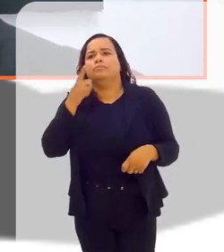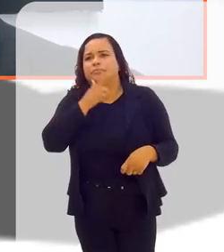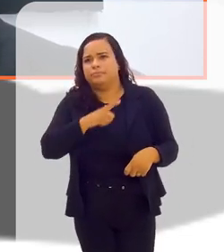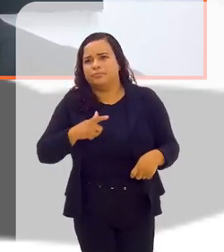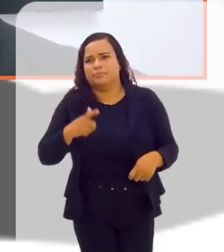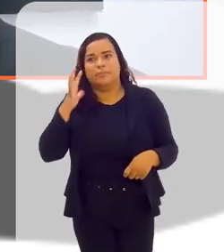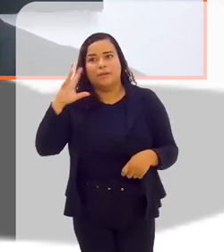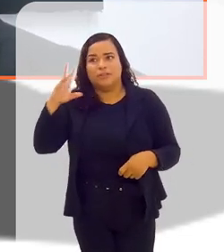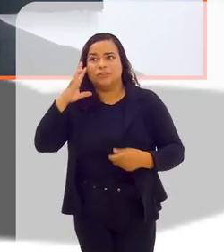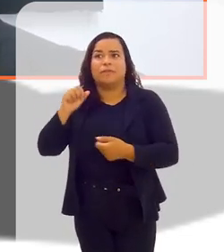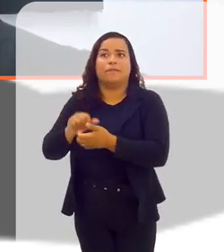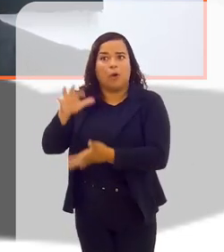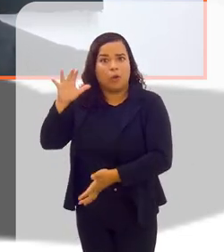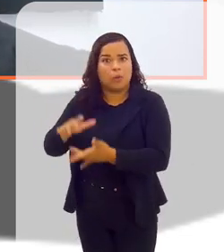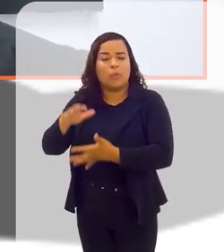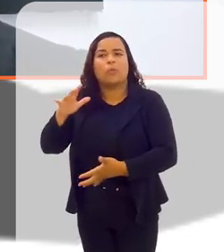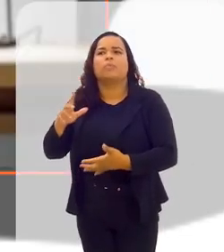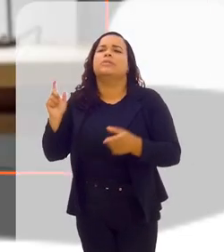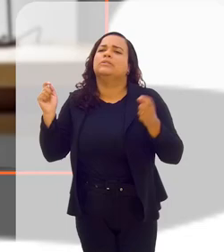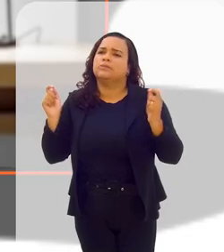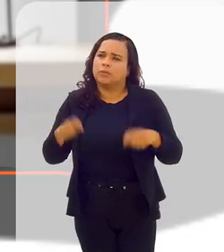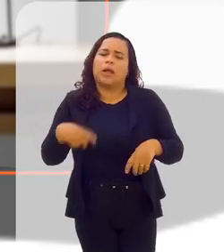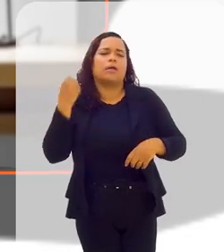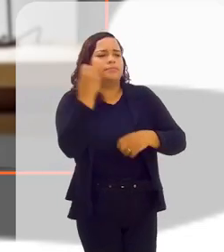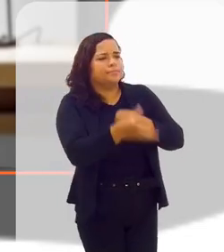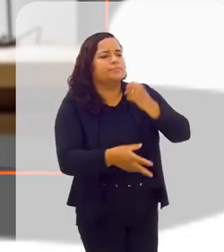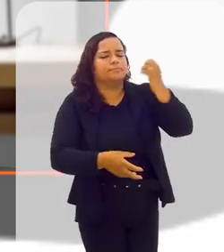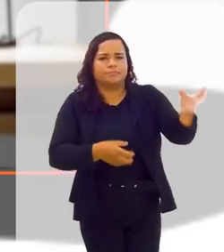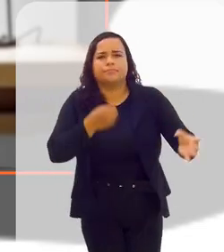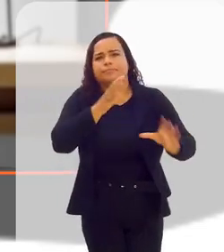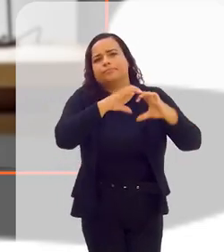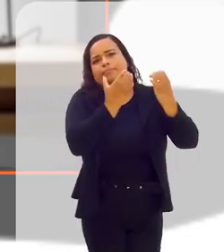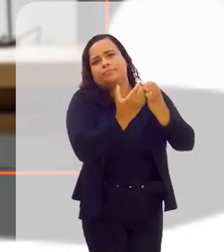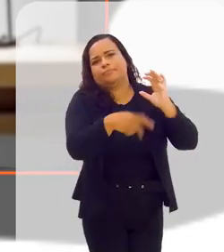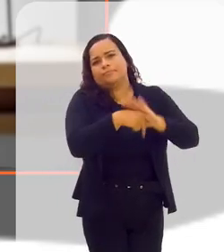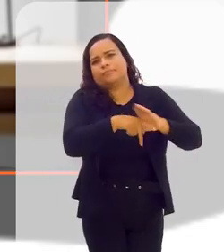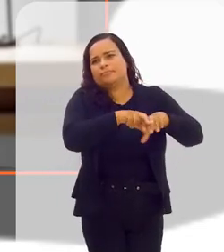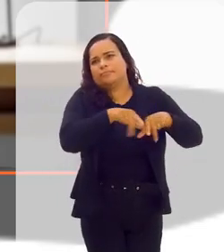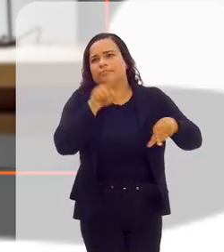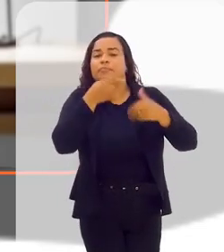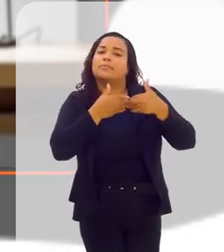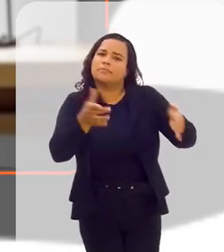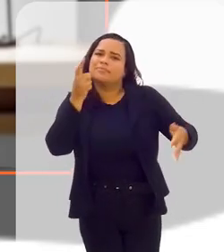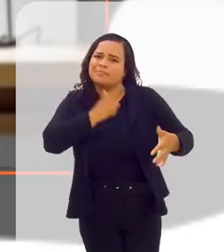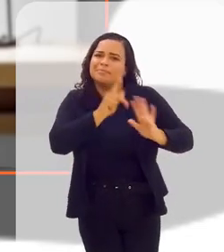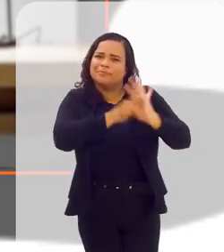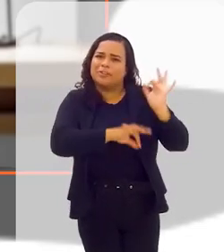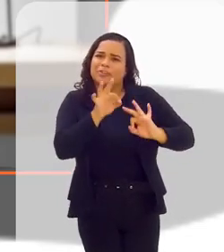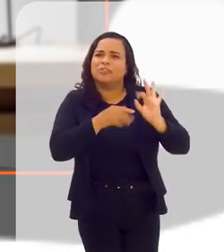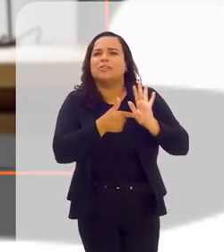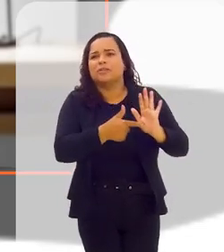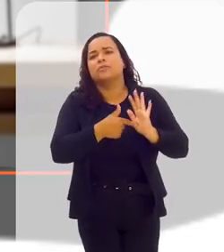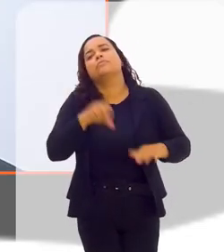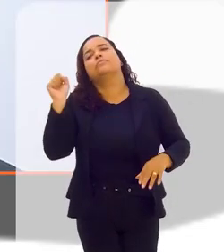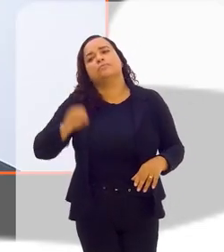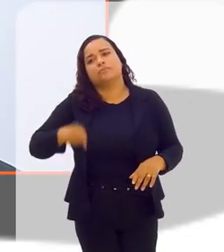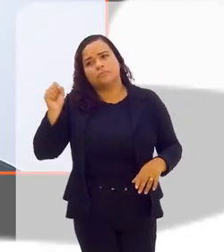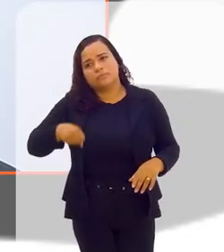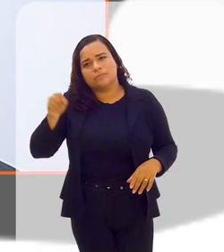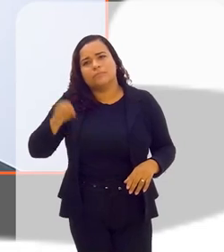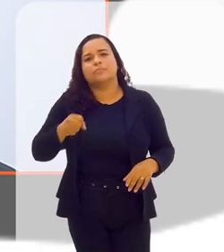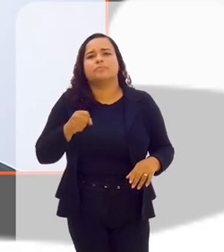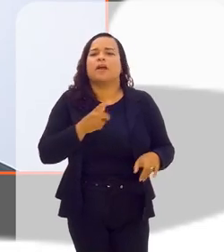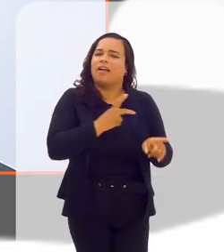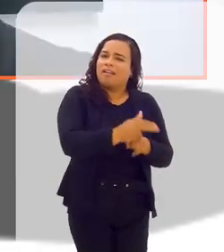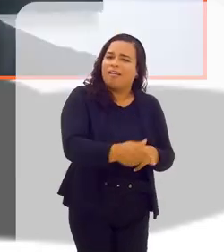realmente condição. Eu imagino esse volume, Érico, que você tinha condição de doar para as comunidades e isso abriu essa porta, né? Quer dizer, foi